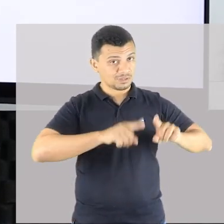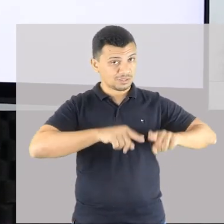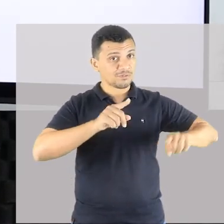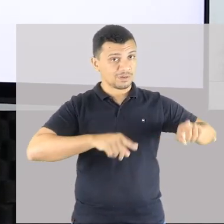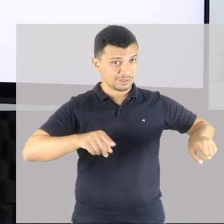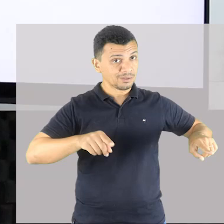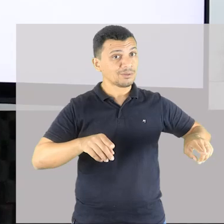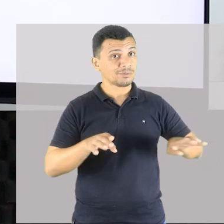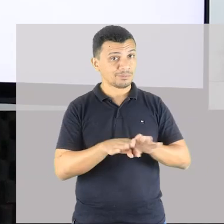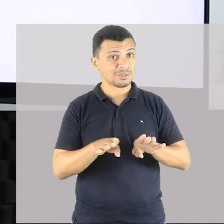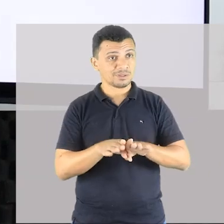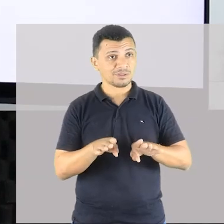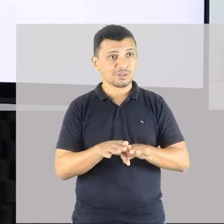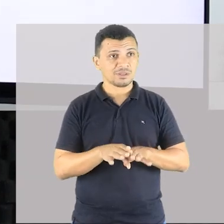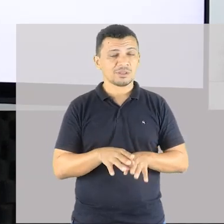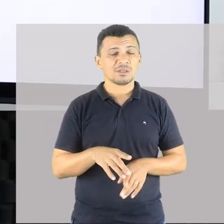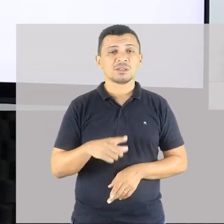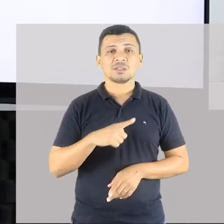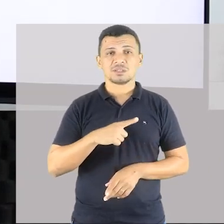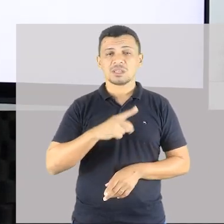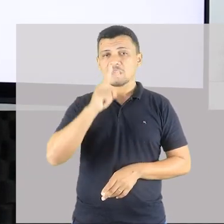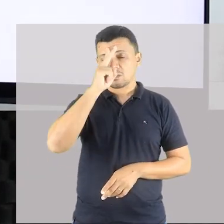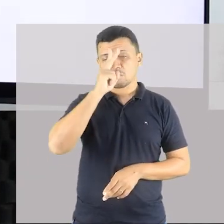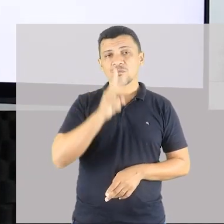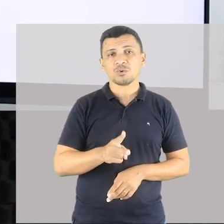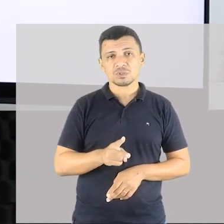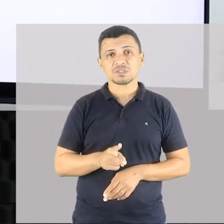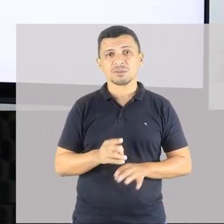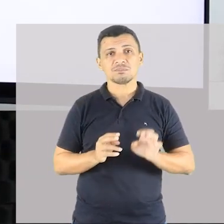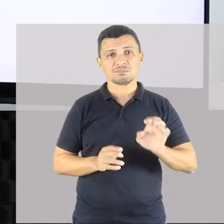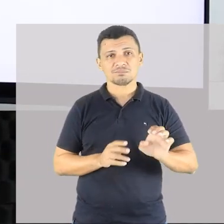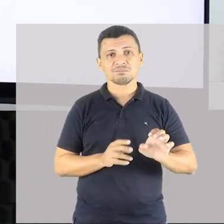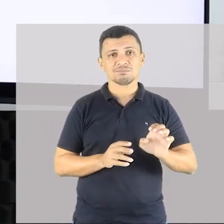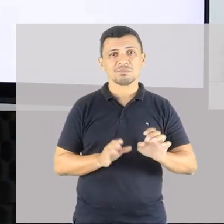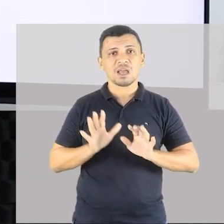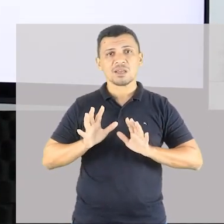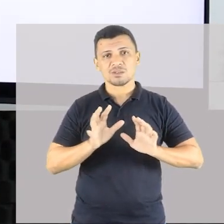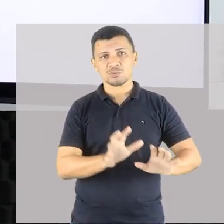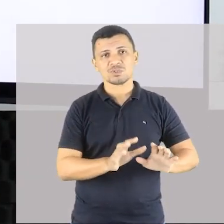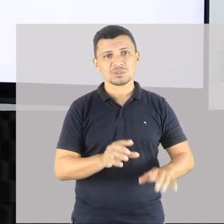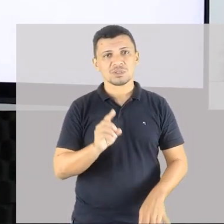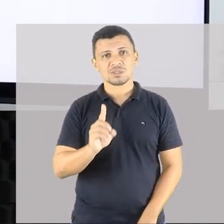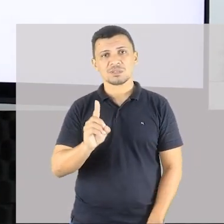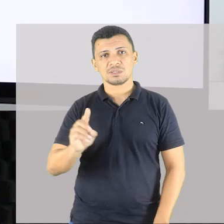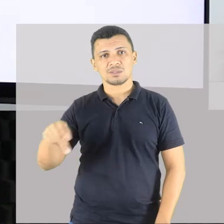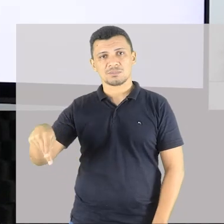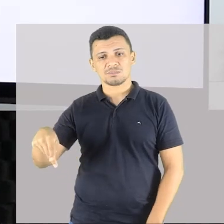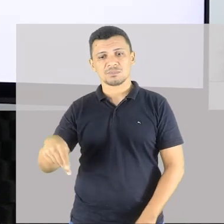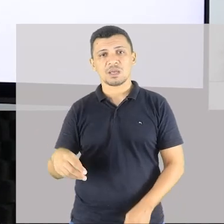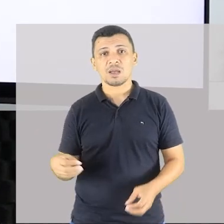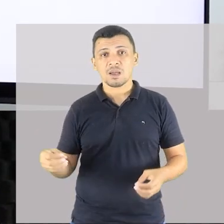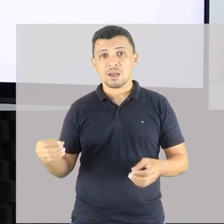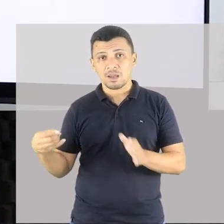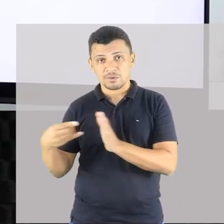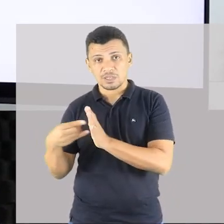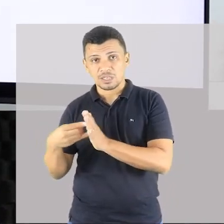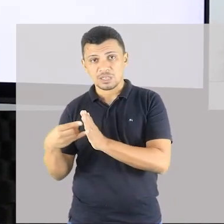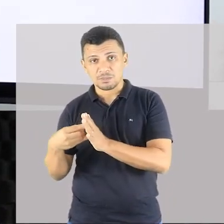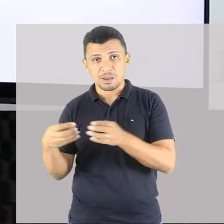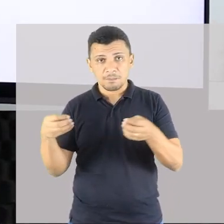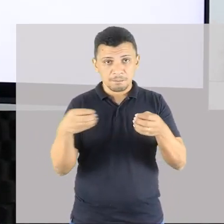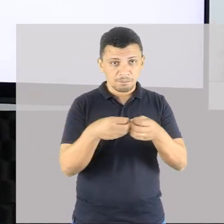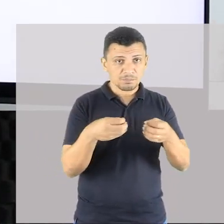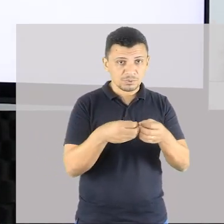está variando o fluxo, vai ter força eletromotriz induzida, vai ter DDP, tá? Então, ó, quando eu aproximo o ímã, vai